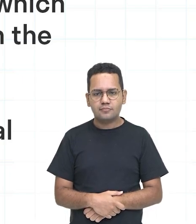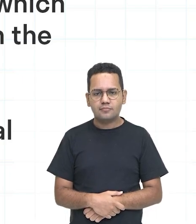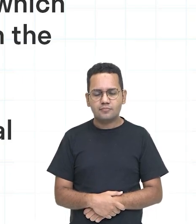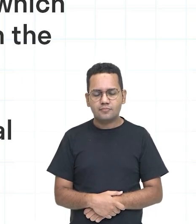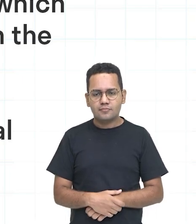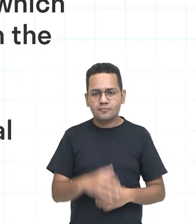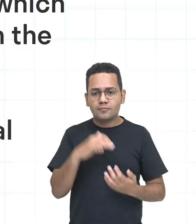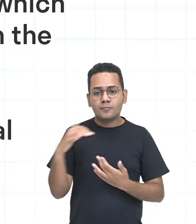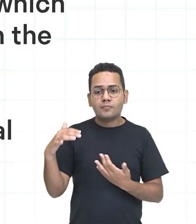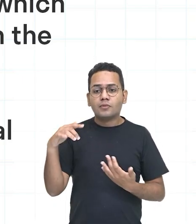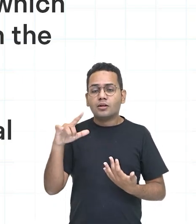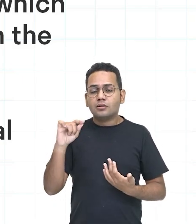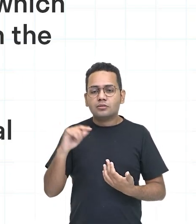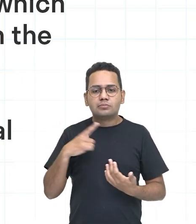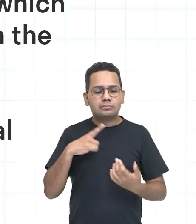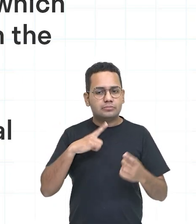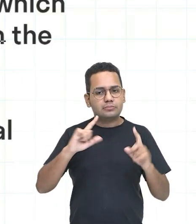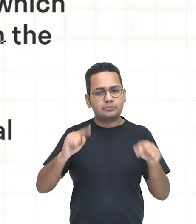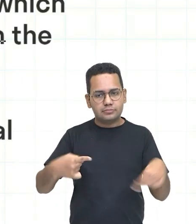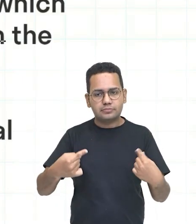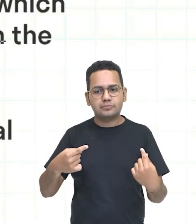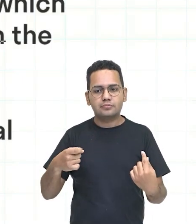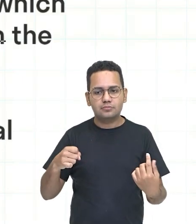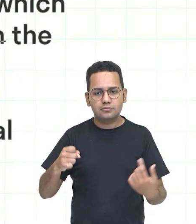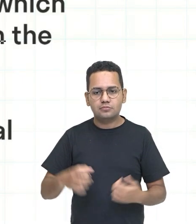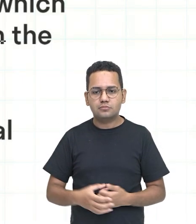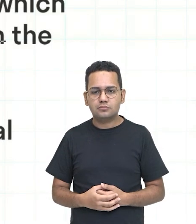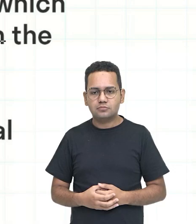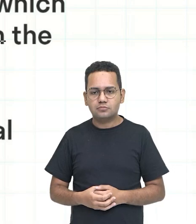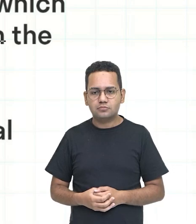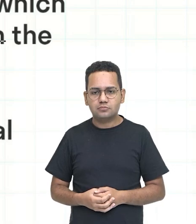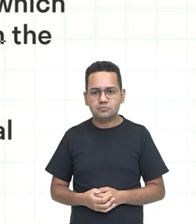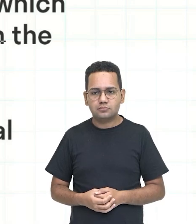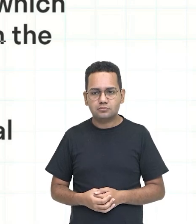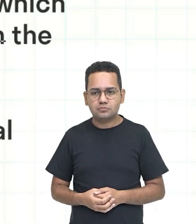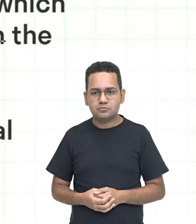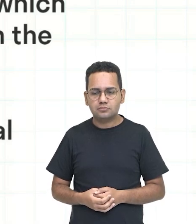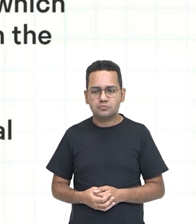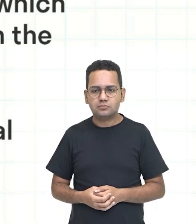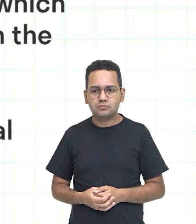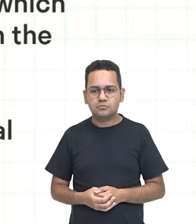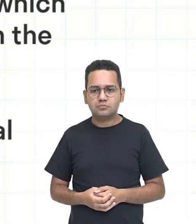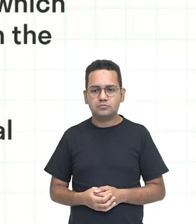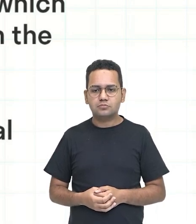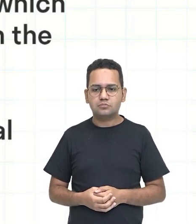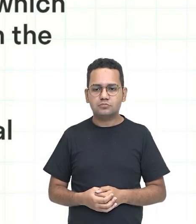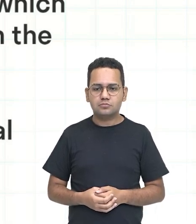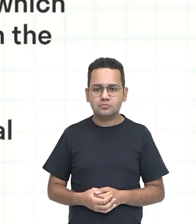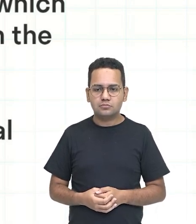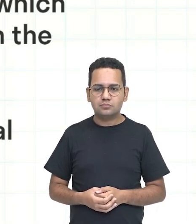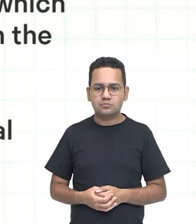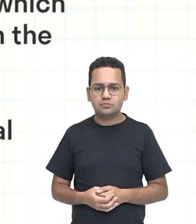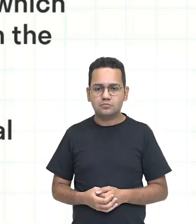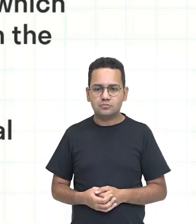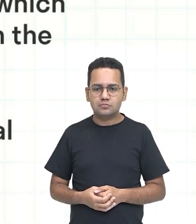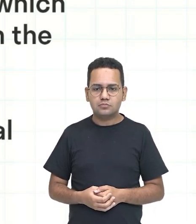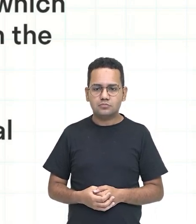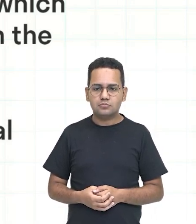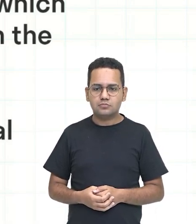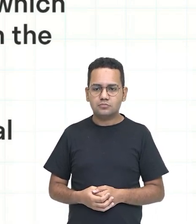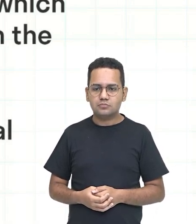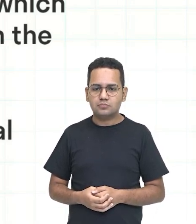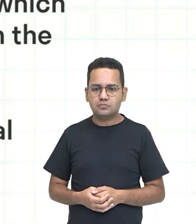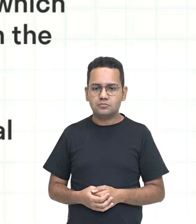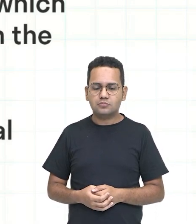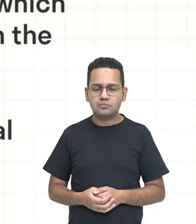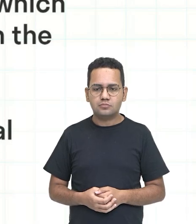falando, então, de desafios, olha só. The one remains, olha só. Quantum gravity remains